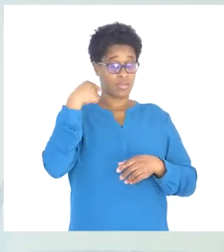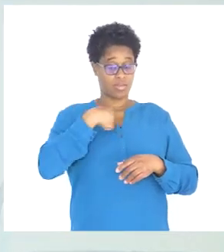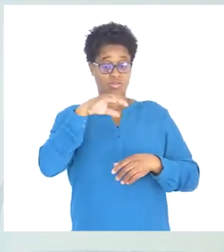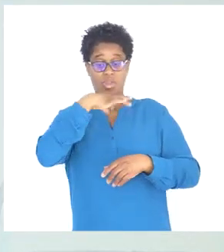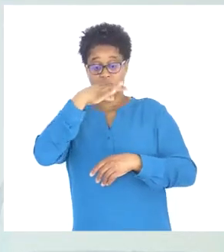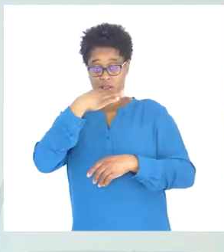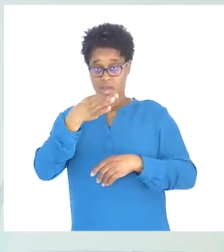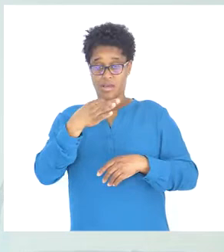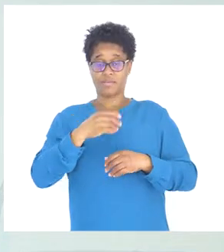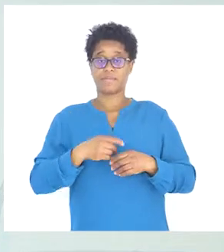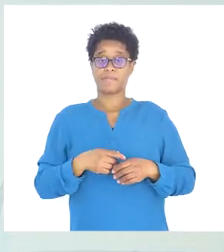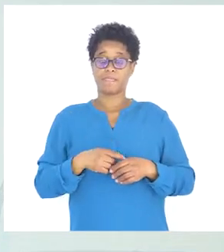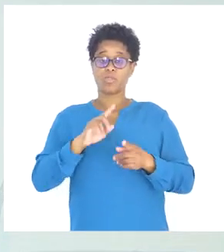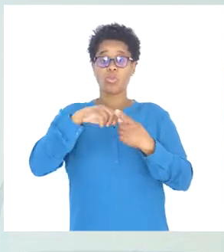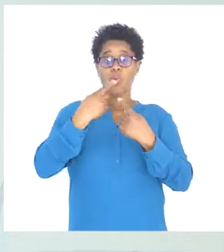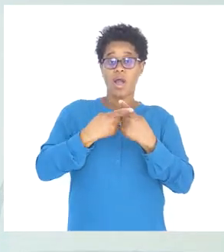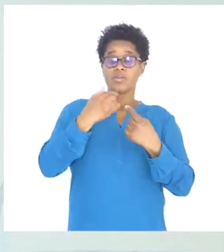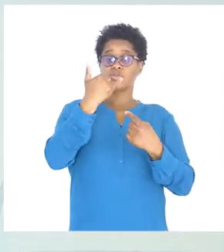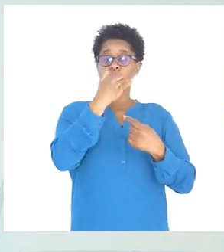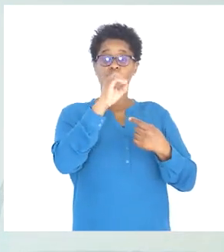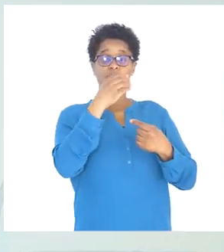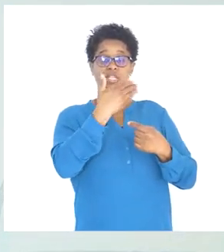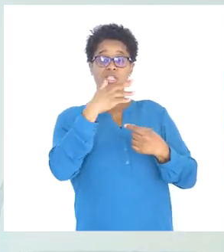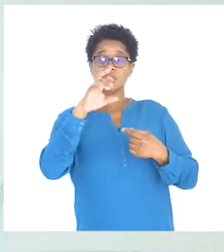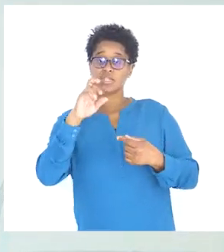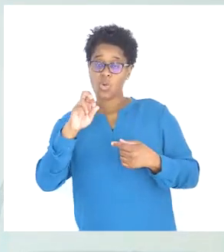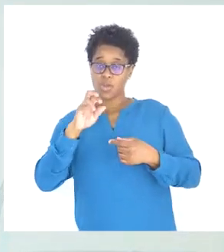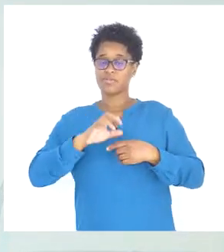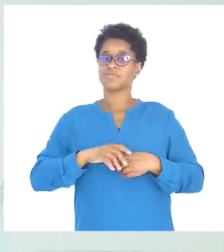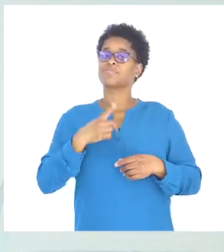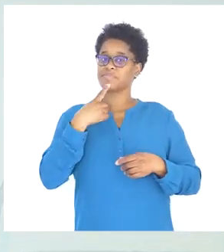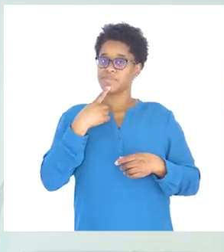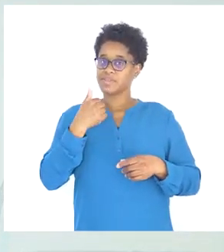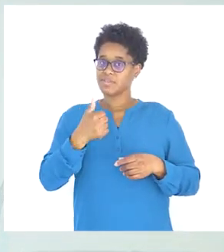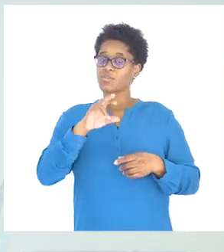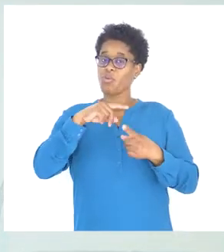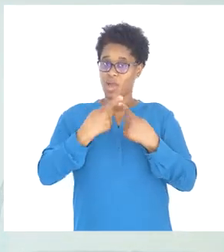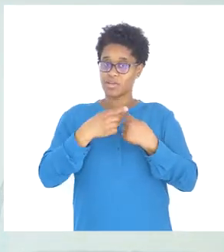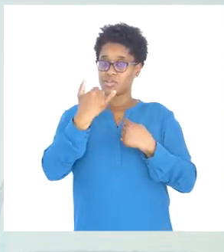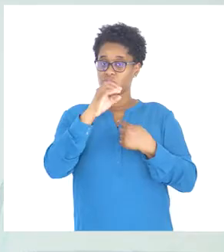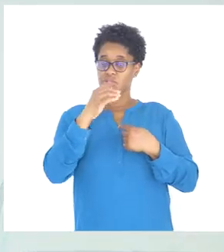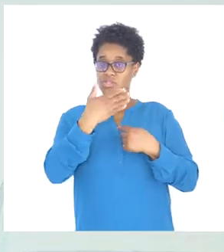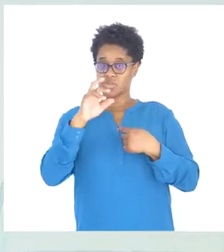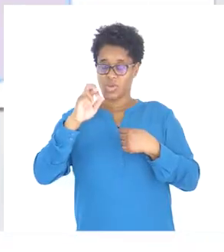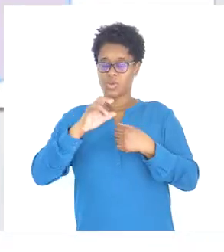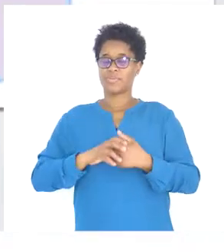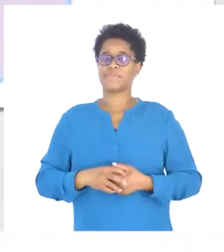falar do ano 2018, certo? Do ano